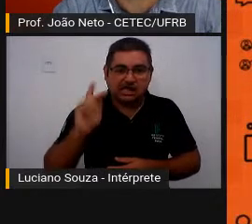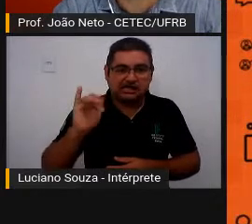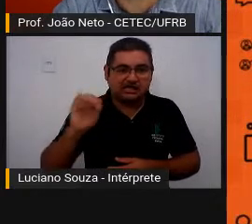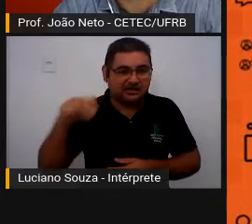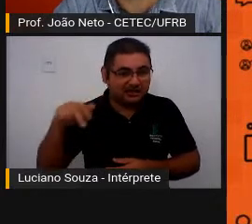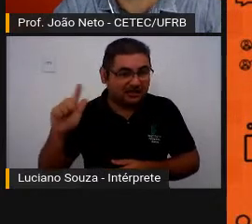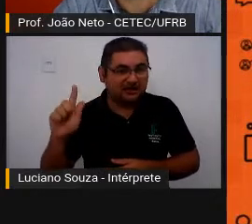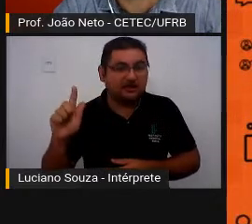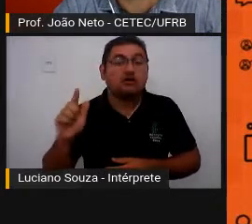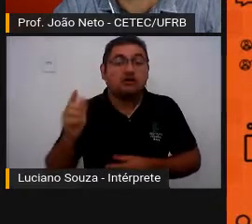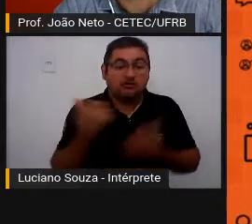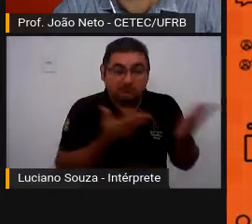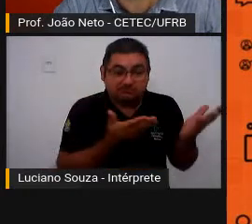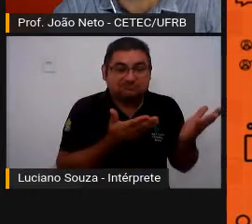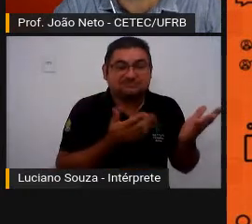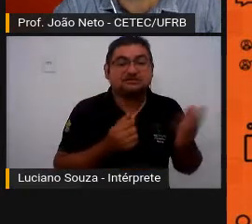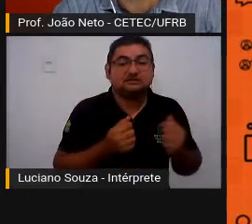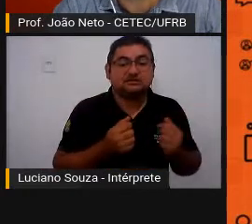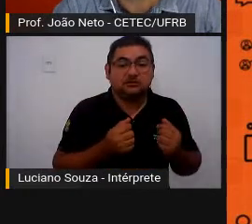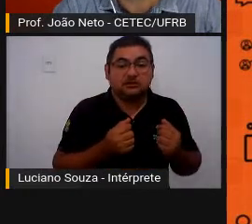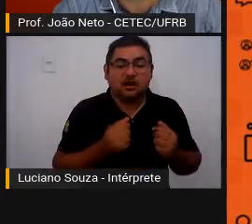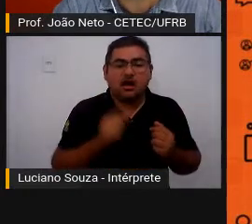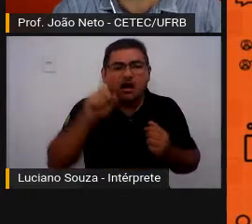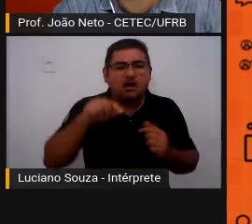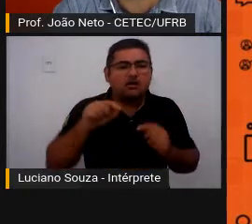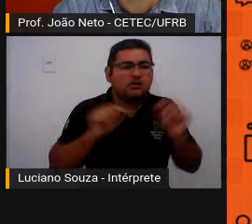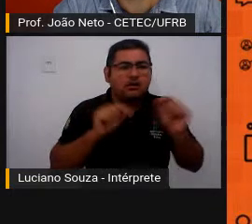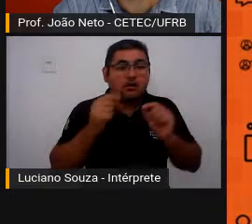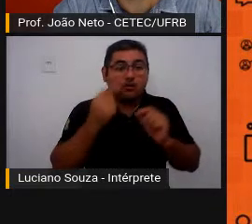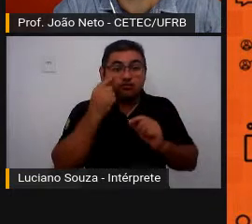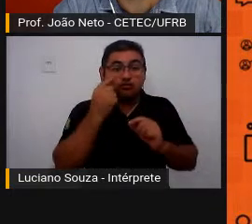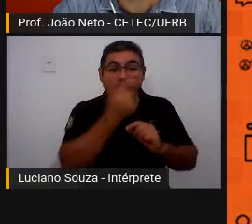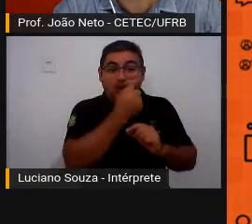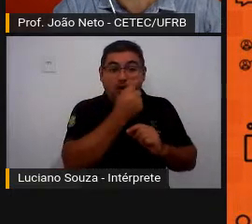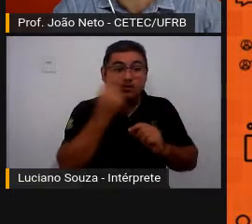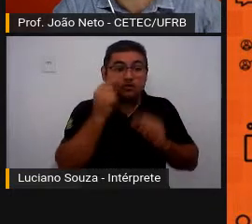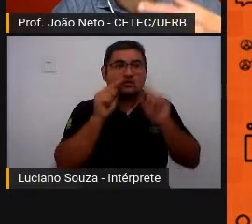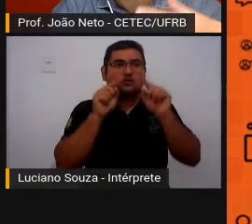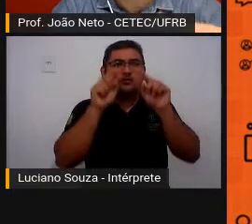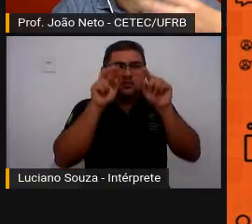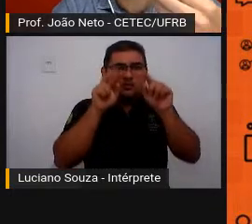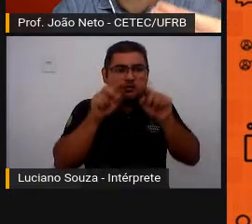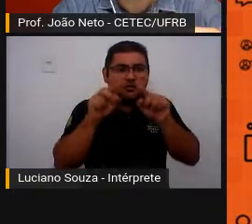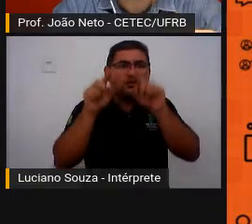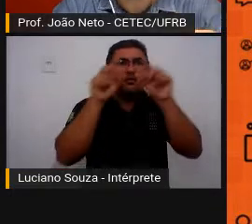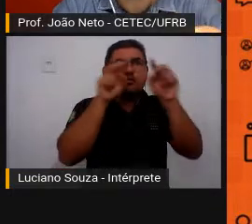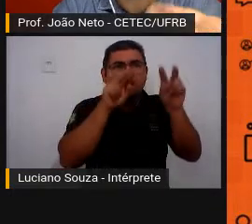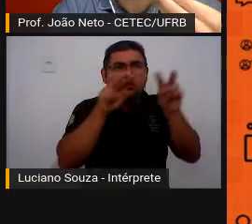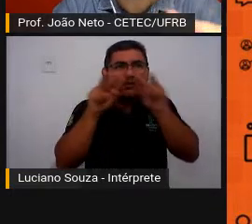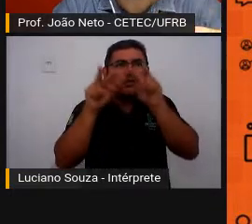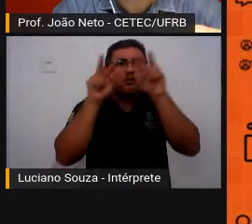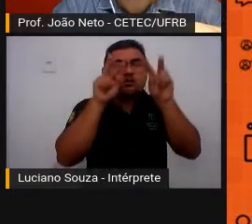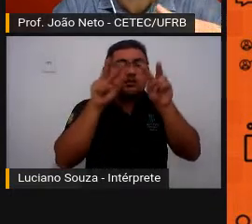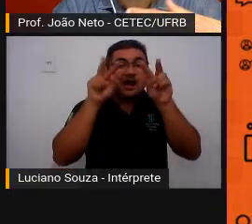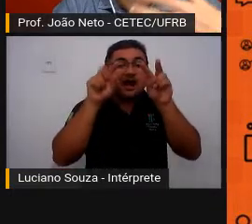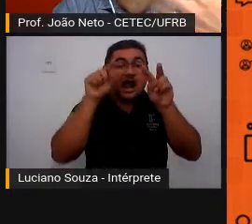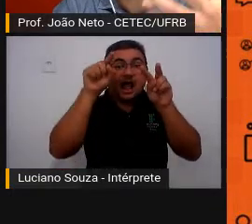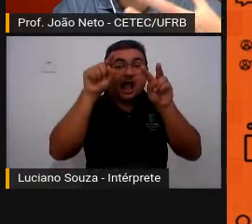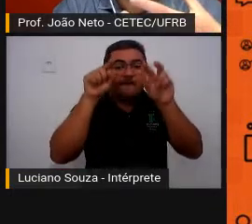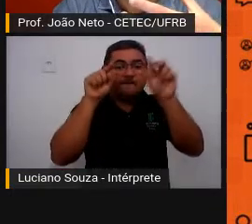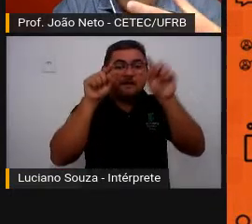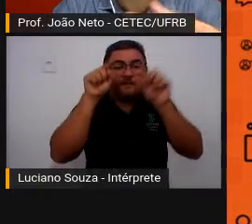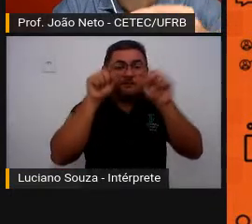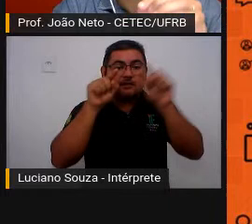e tem um filme muito interessante a que o escafandro EA borboleta que fala de uma pessoa e um francês